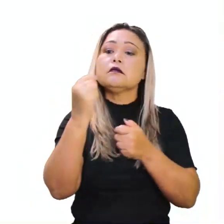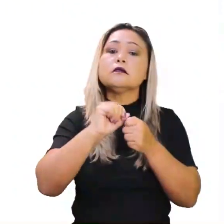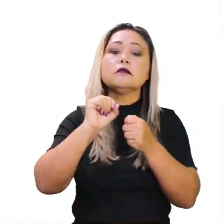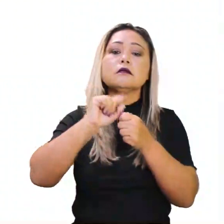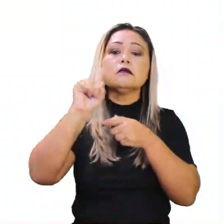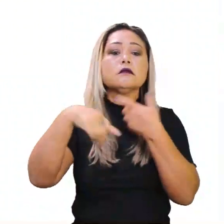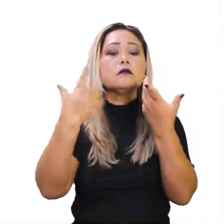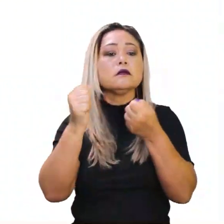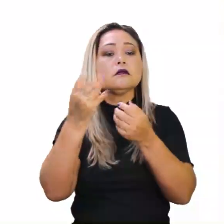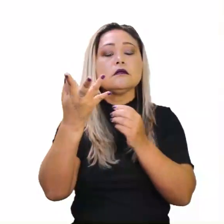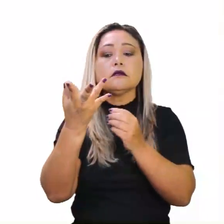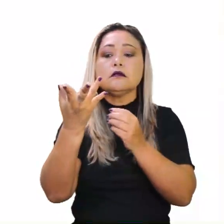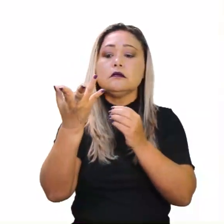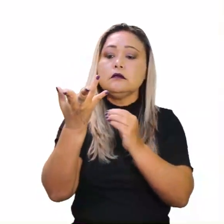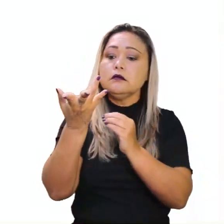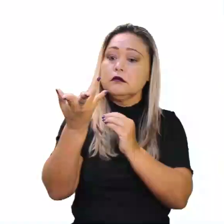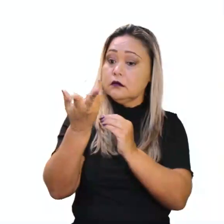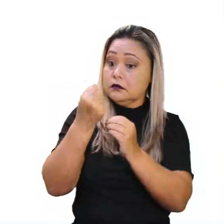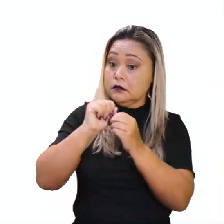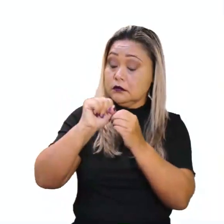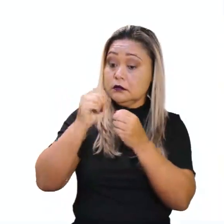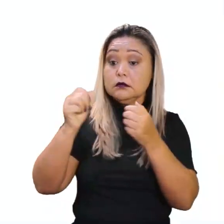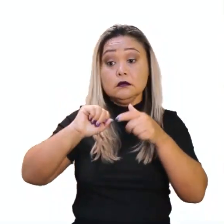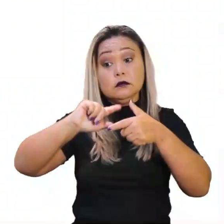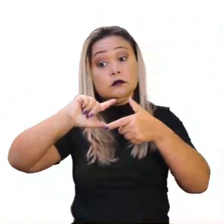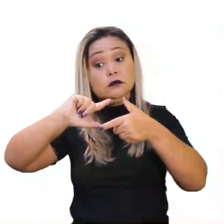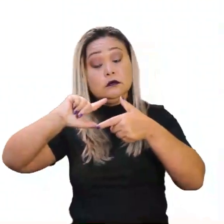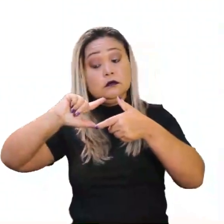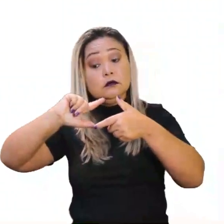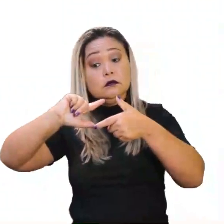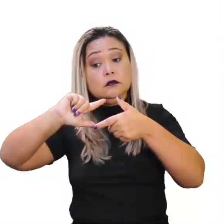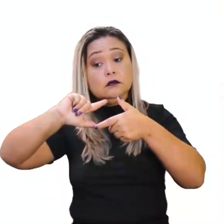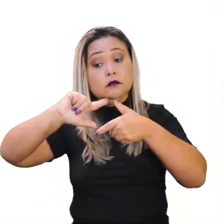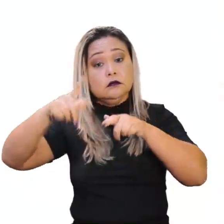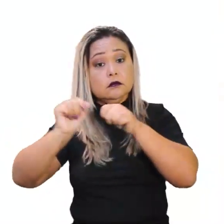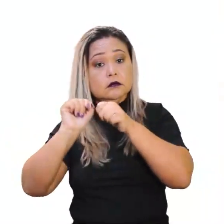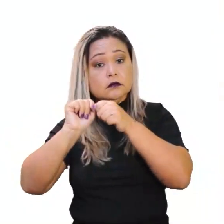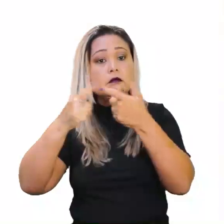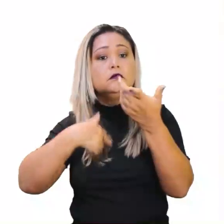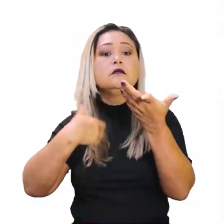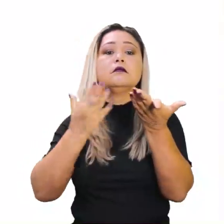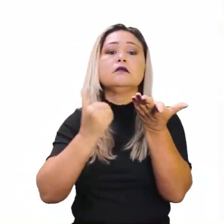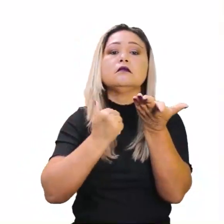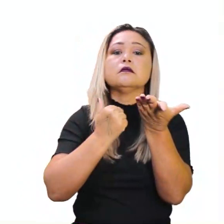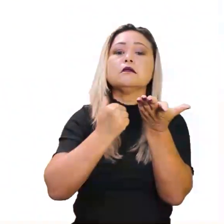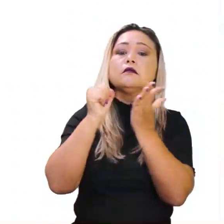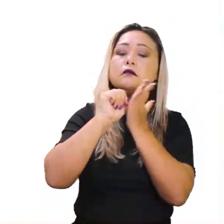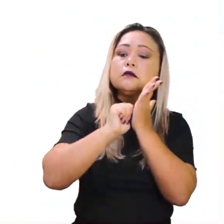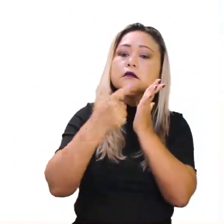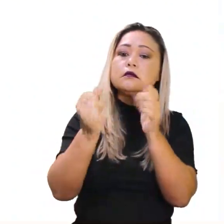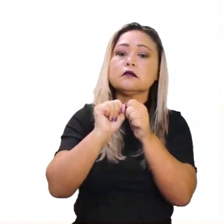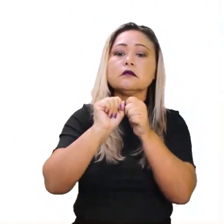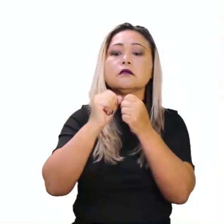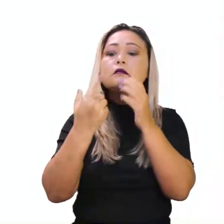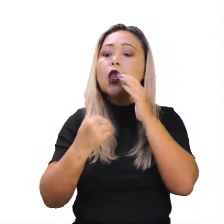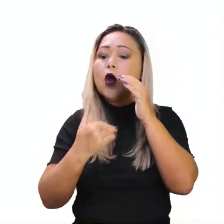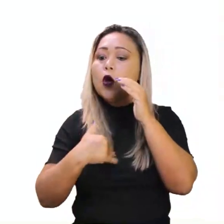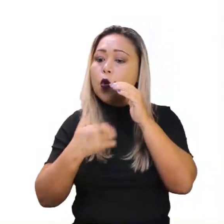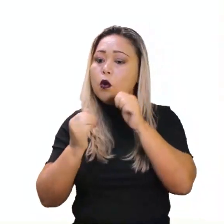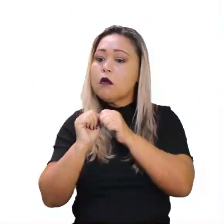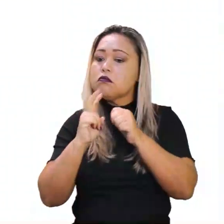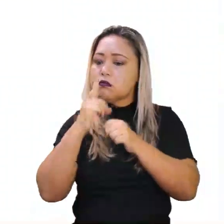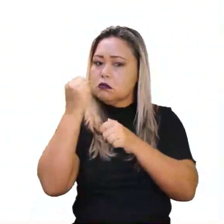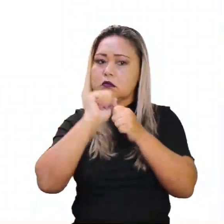movimentos da arte moderna do século XX, tendo seu apogeu em 1905 e 1907. O